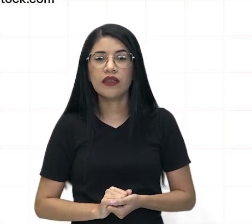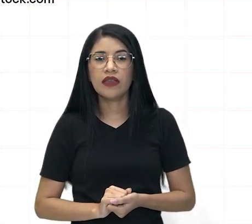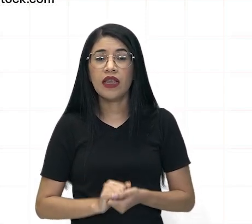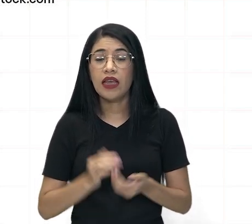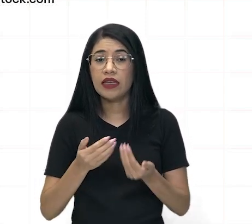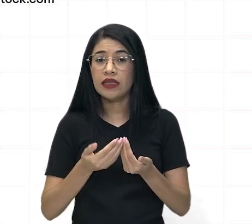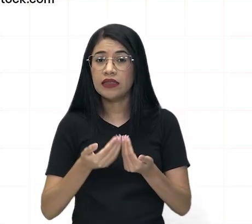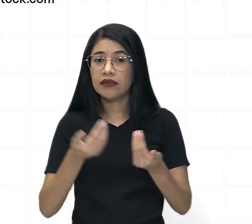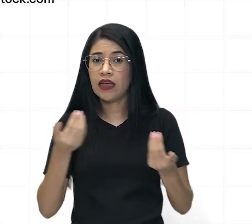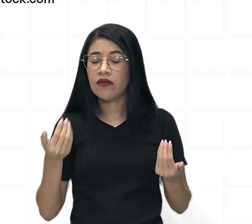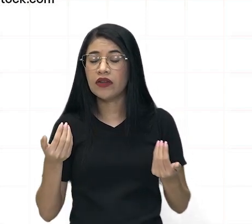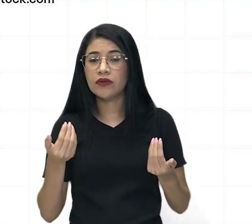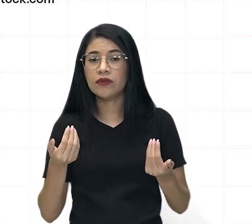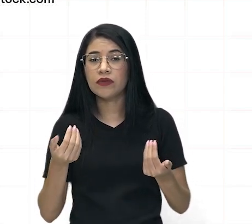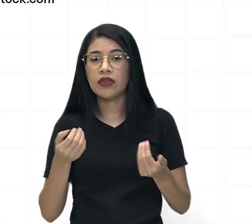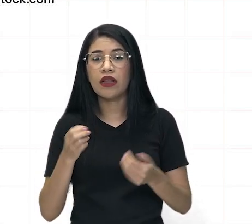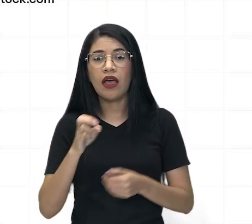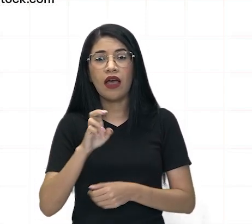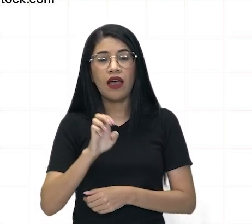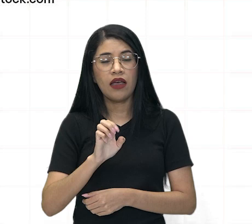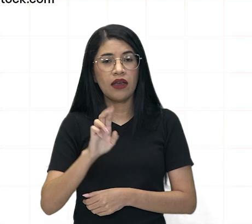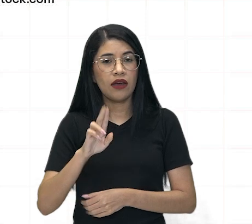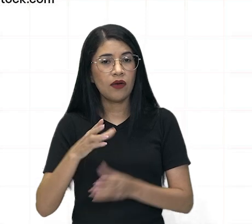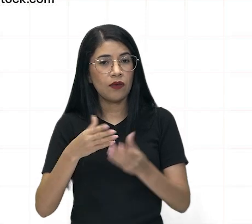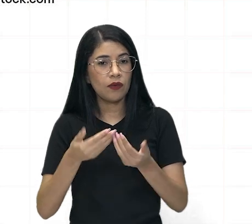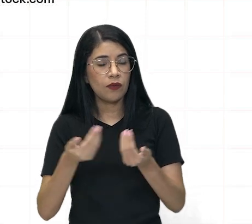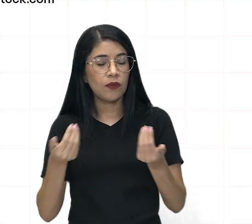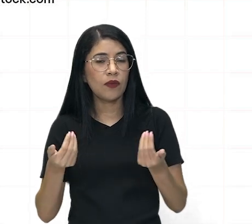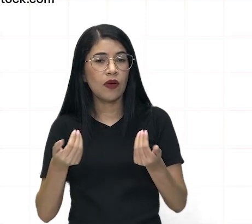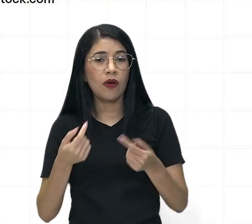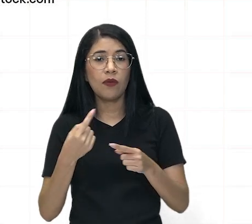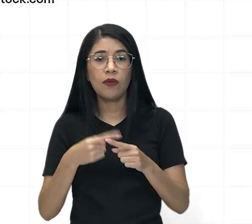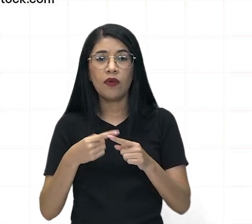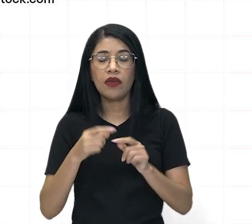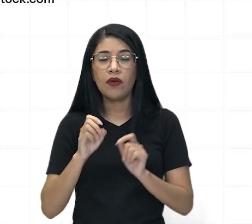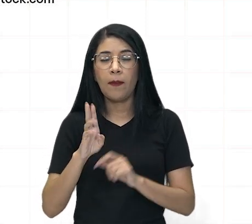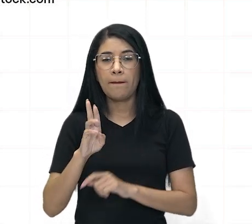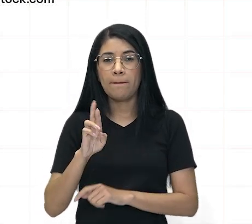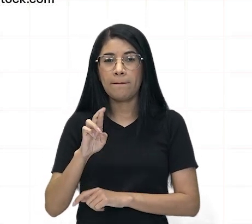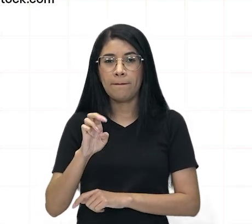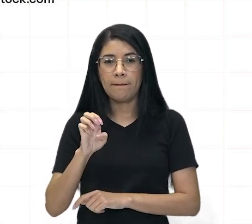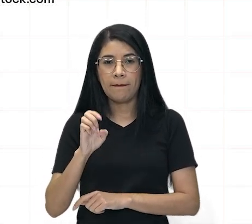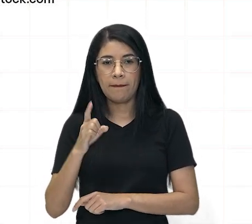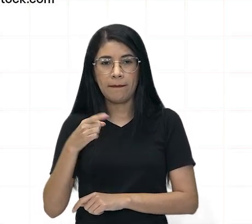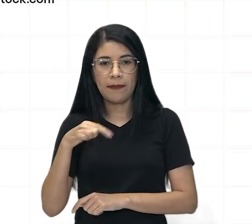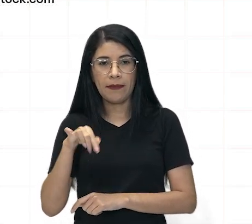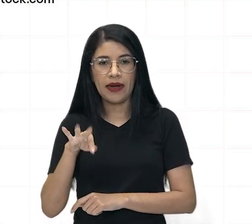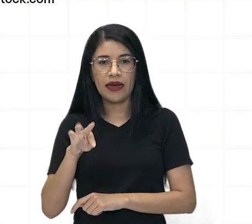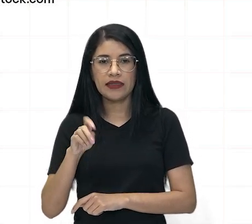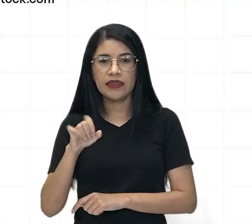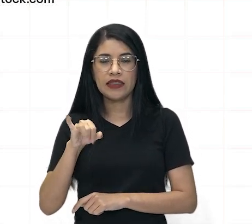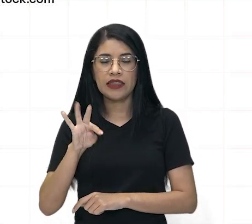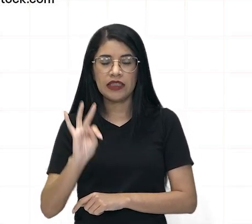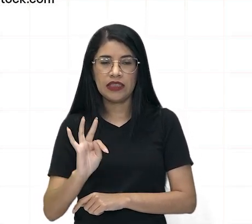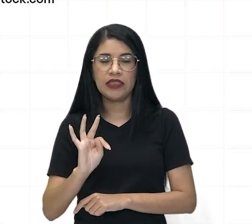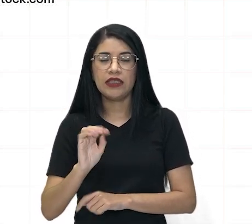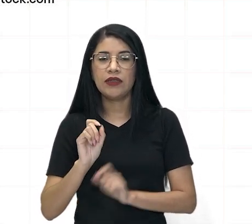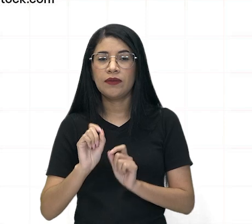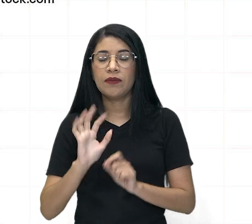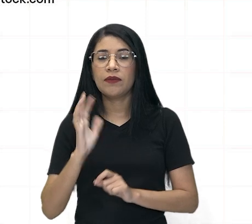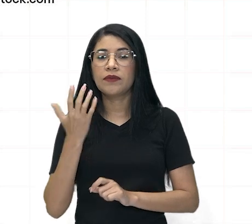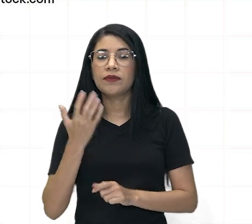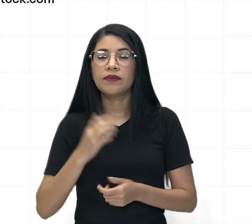saiu da União Europeia pelo Brexit, tá bom? Saiu, então, da União Europeia pelo Brexit, quer